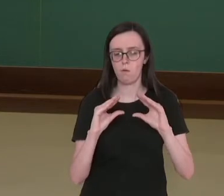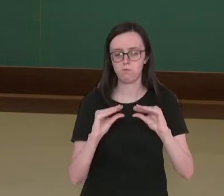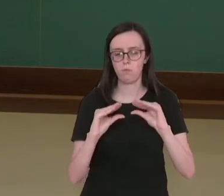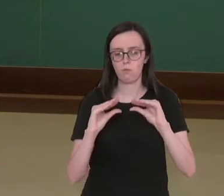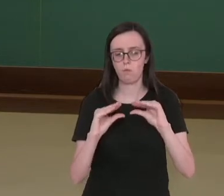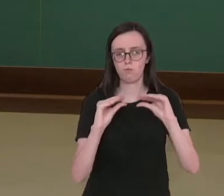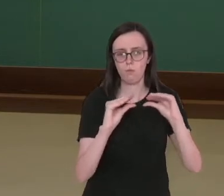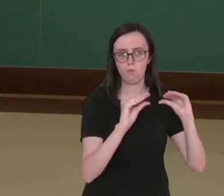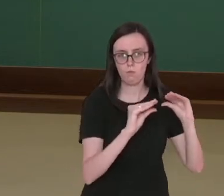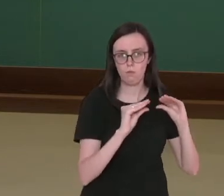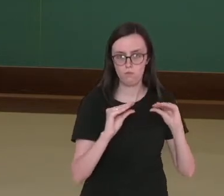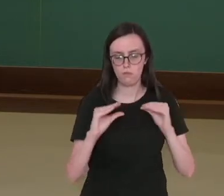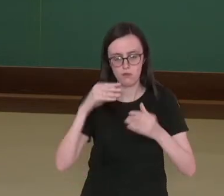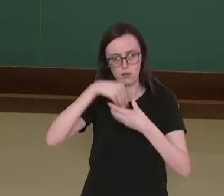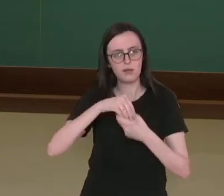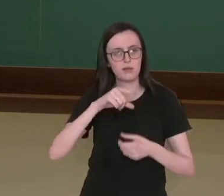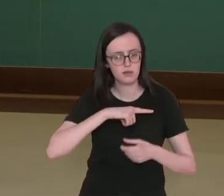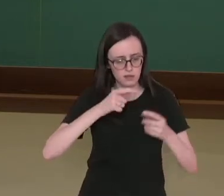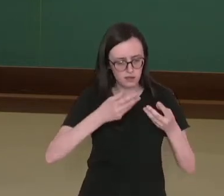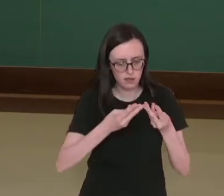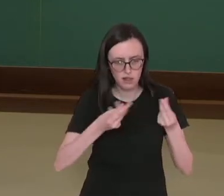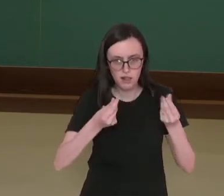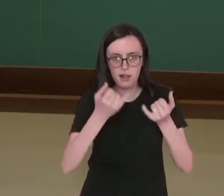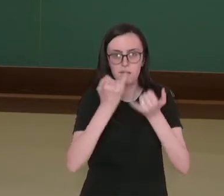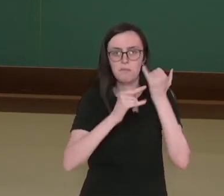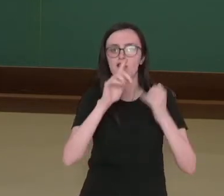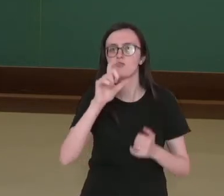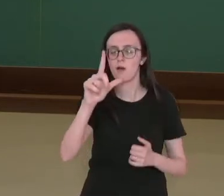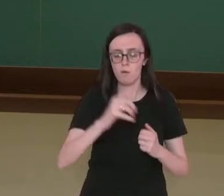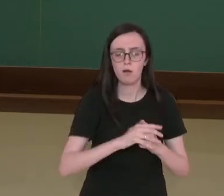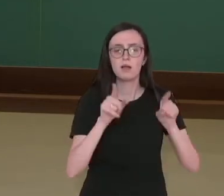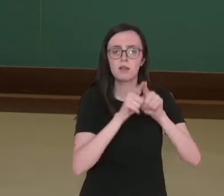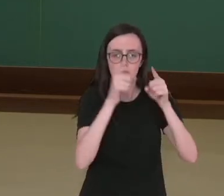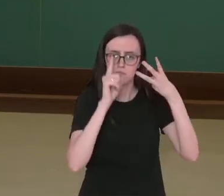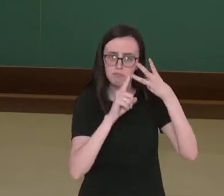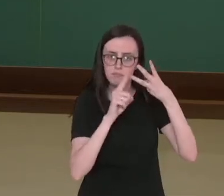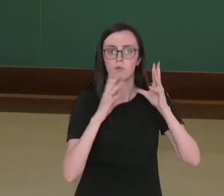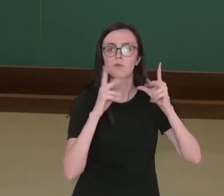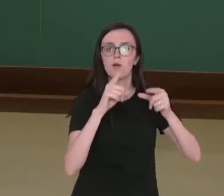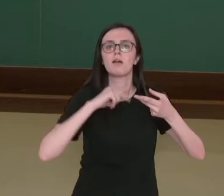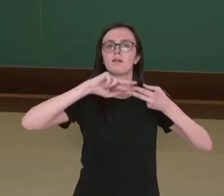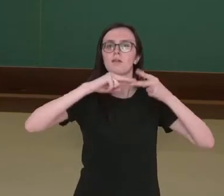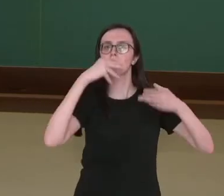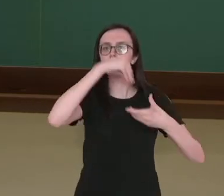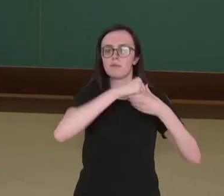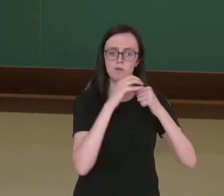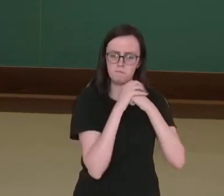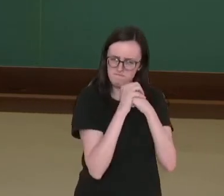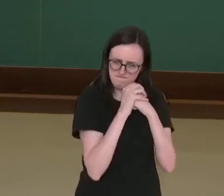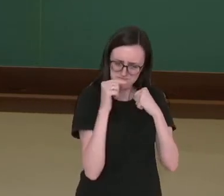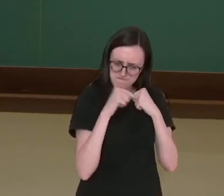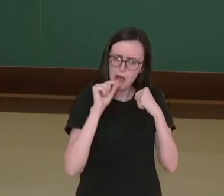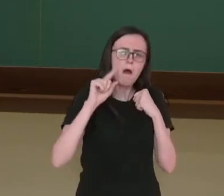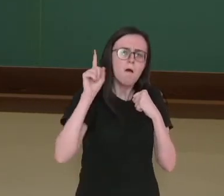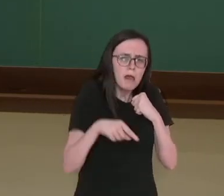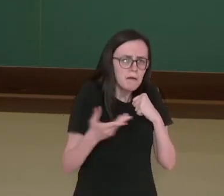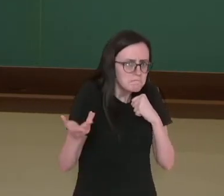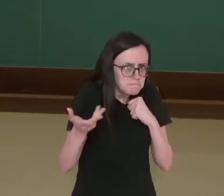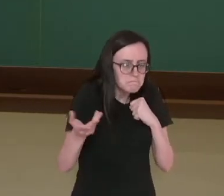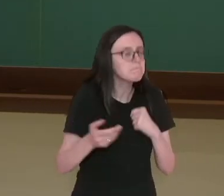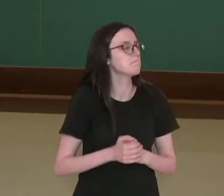do citoplasma. Tem uma consistência de um gel. E ela tem, toda célula tem seu material genético, que diz quem ela é, o que ela